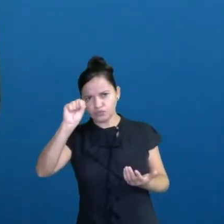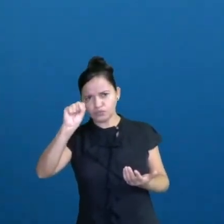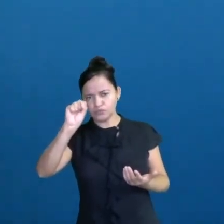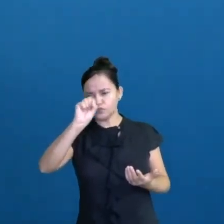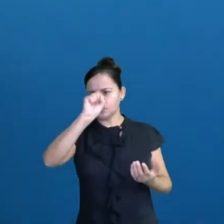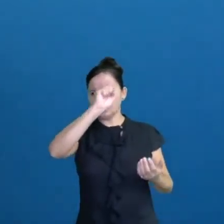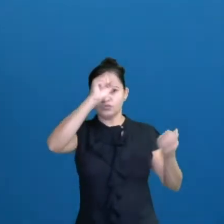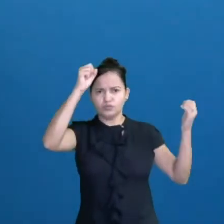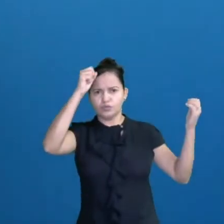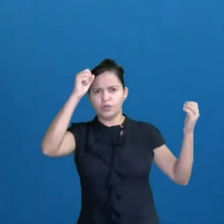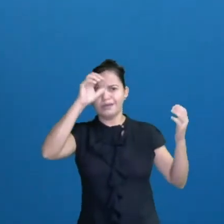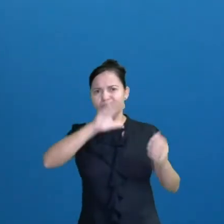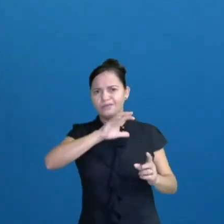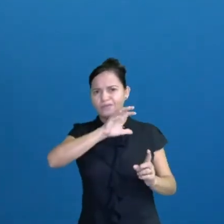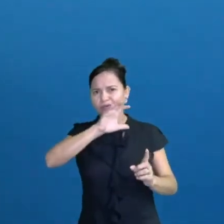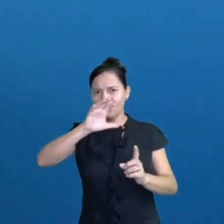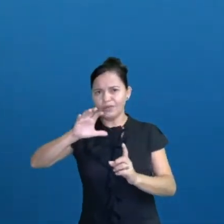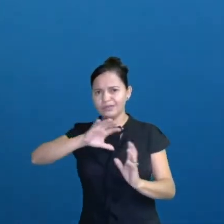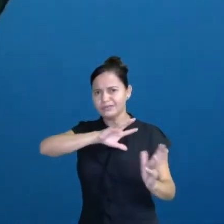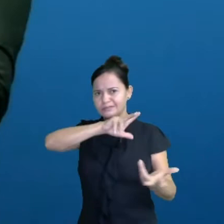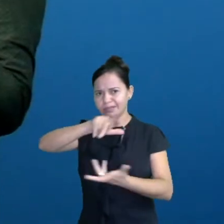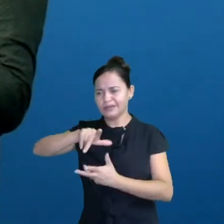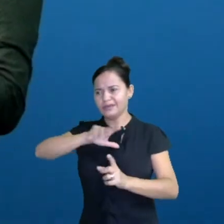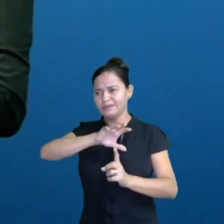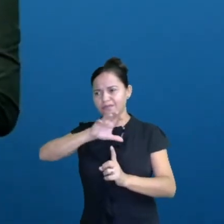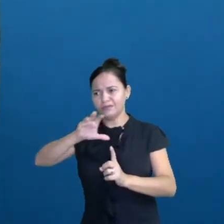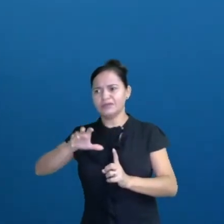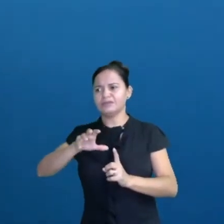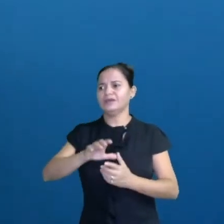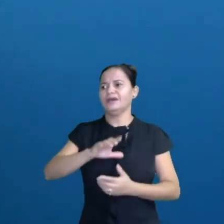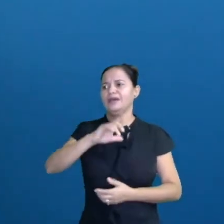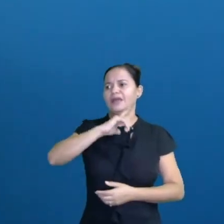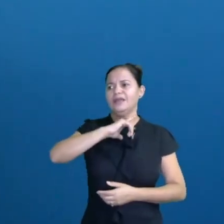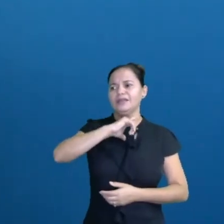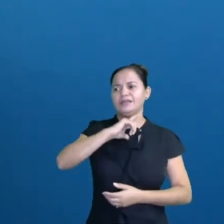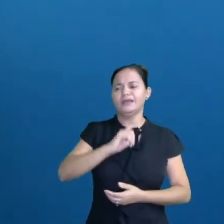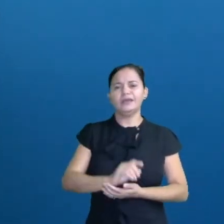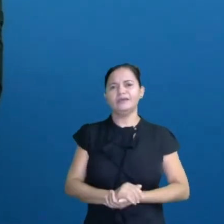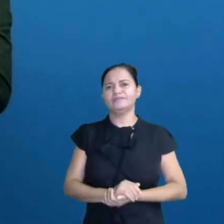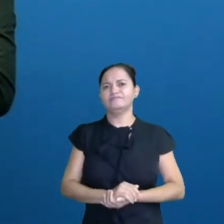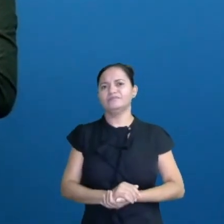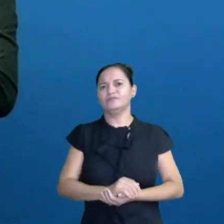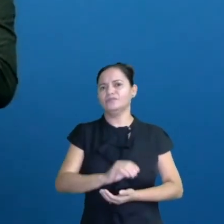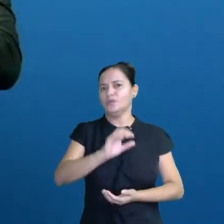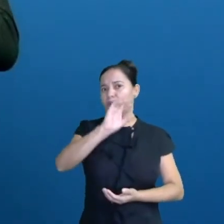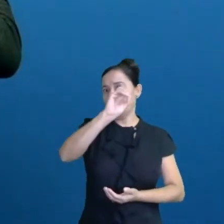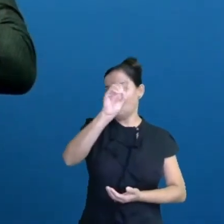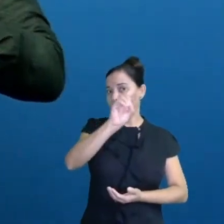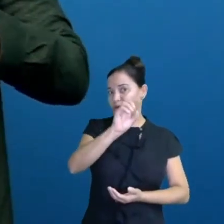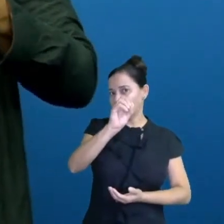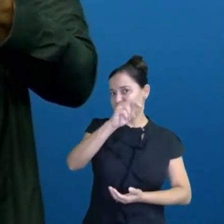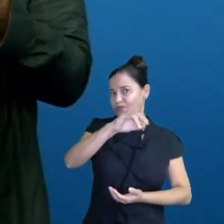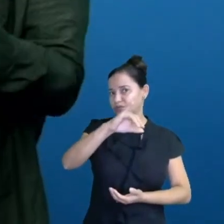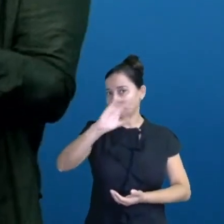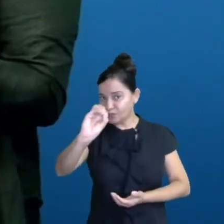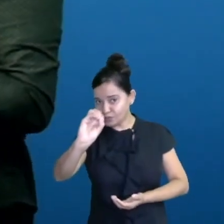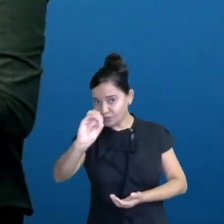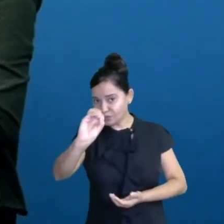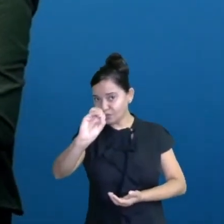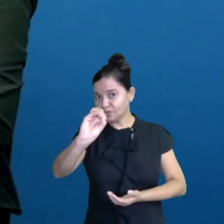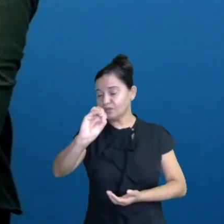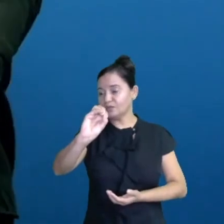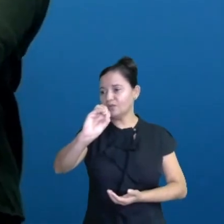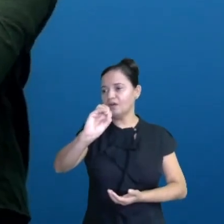se desligue, como você está vendo aqui, ó, átomo livre de cloro. Esse átomo livre de cloro se associa ao ozônio, essa molécula de ozônio. E ao ocorrer isso, veja o